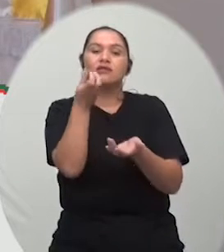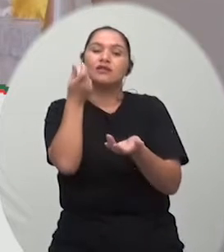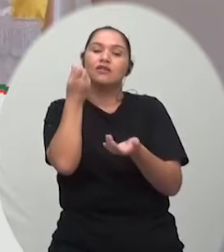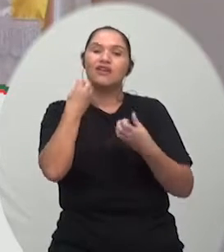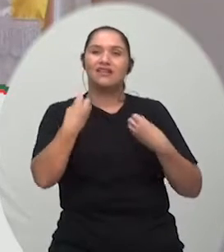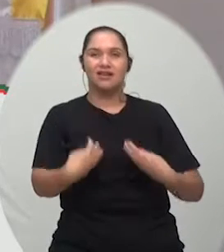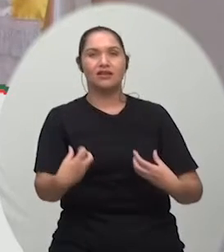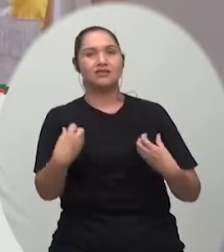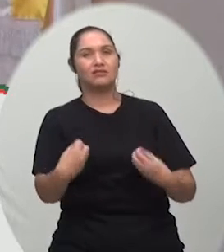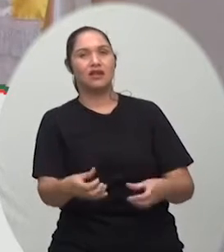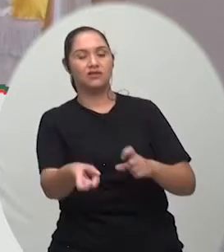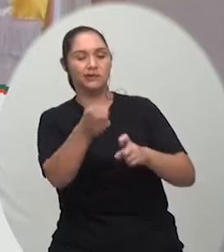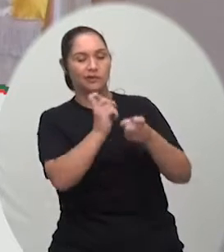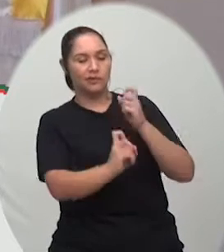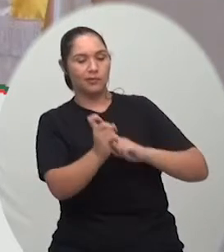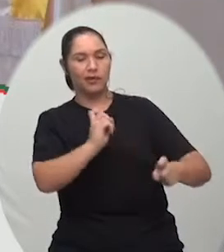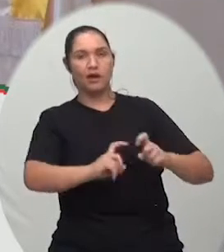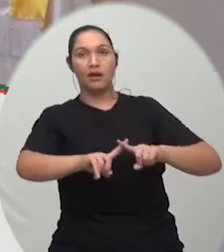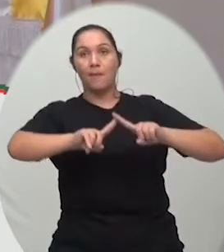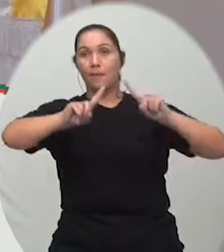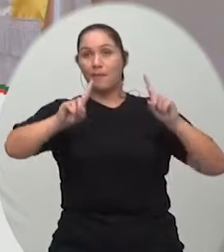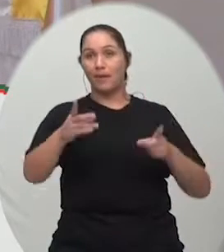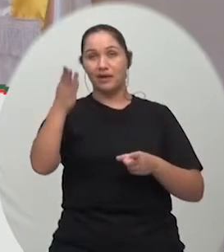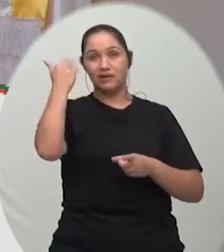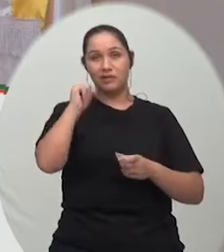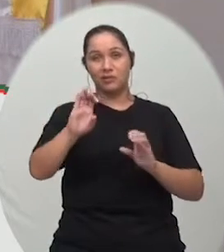enquanto que nós soubemos que pouca comunidade